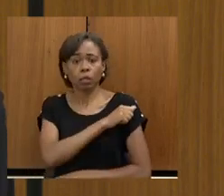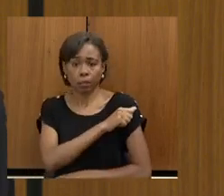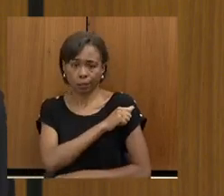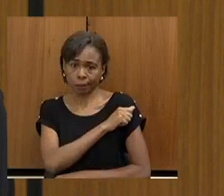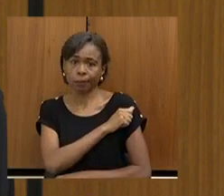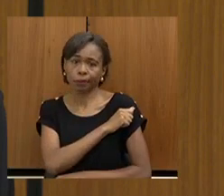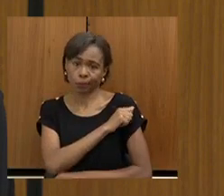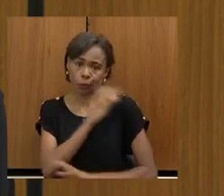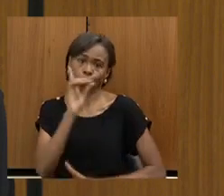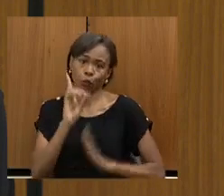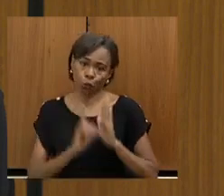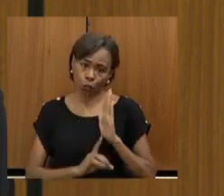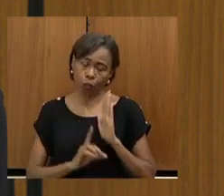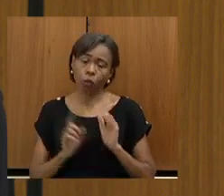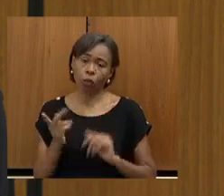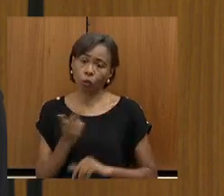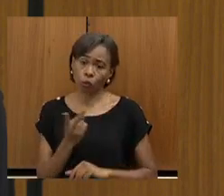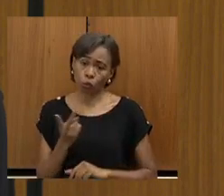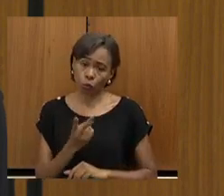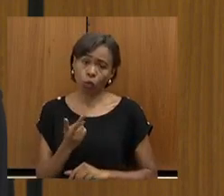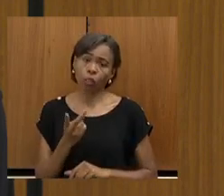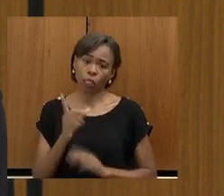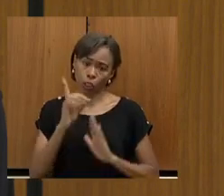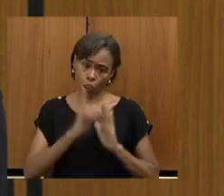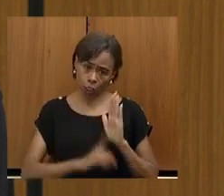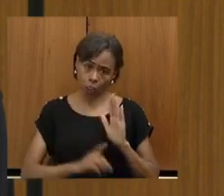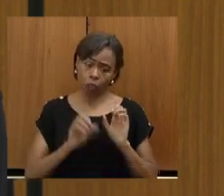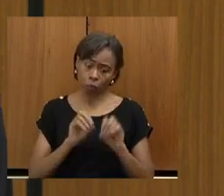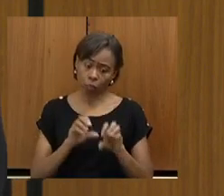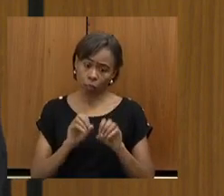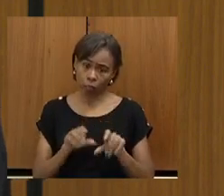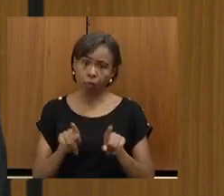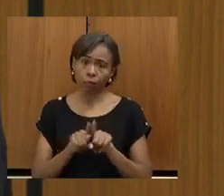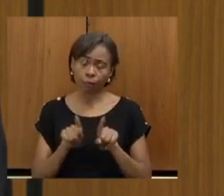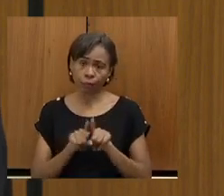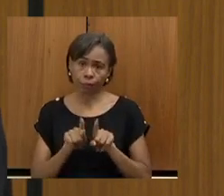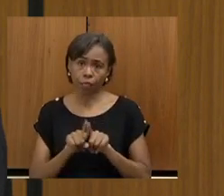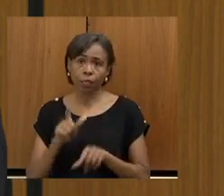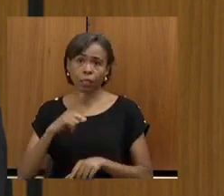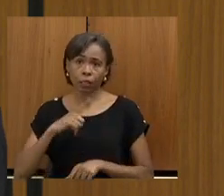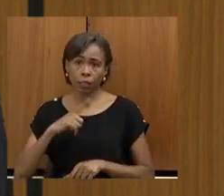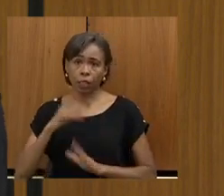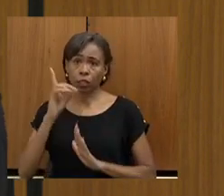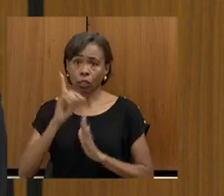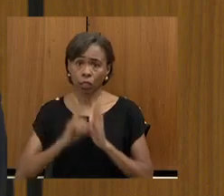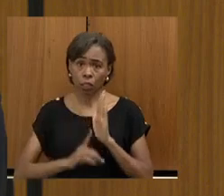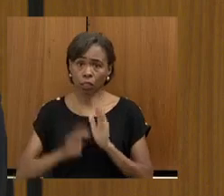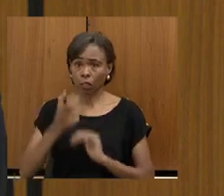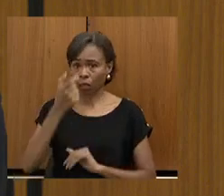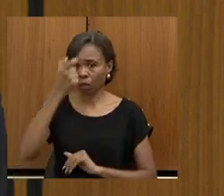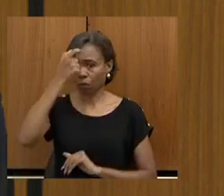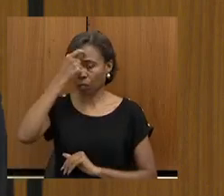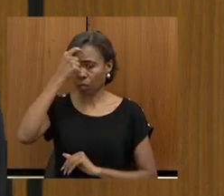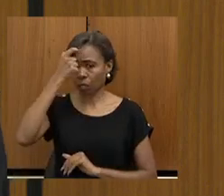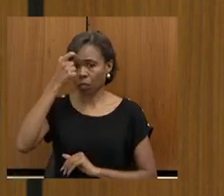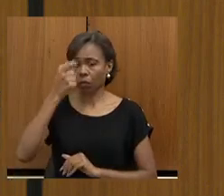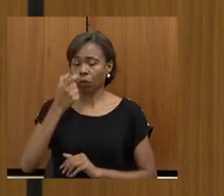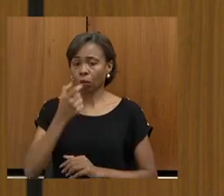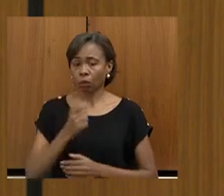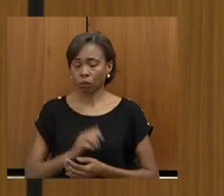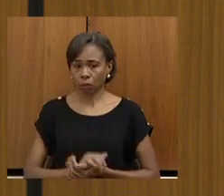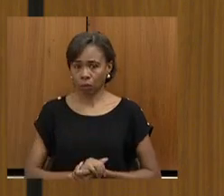também, além de possuírem direito à educação, possuem direito da personalidade. Elas não têm...